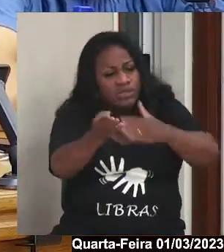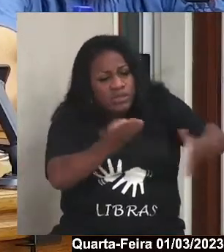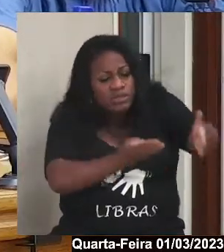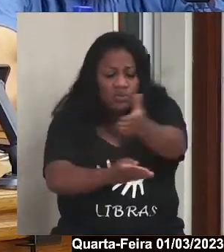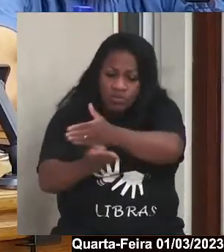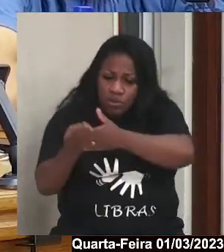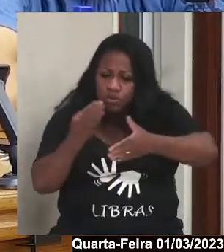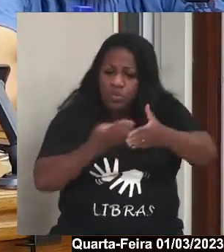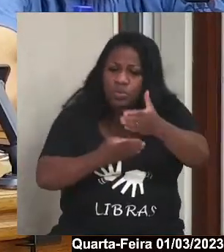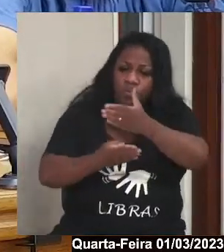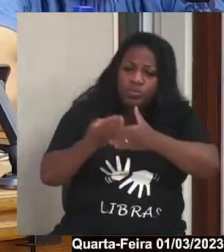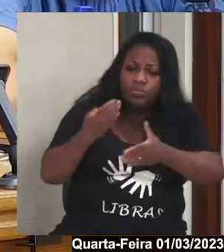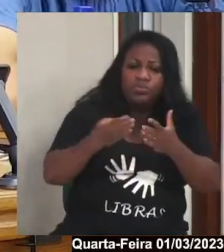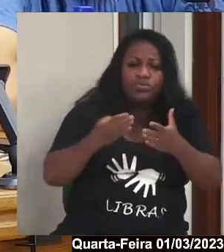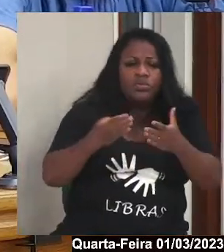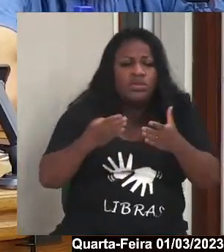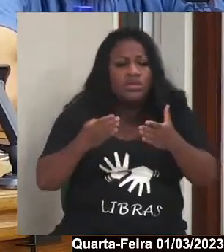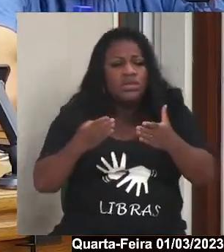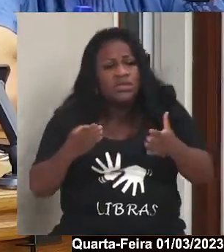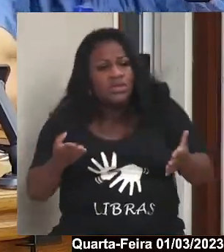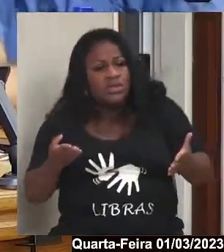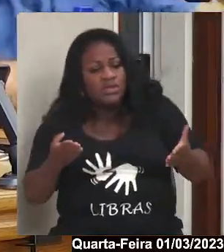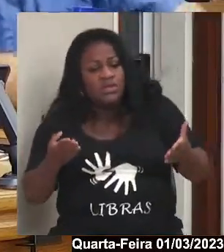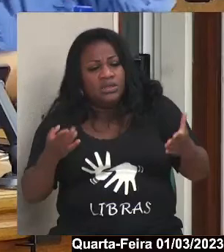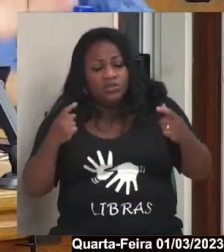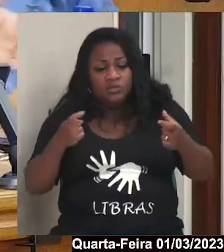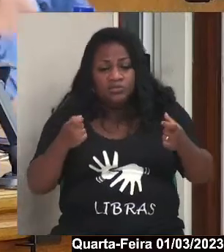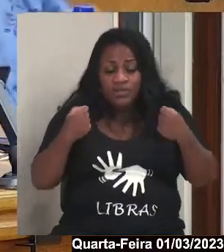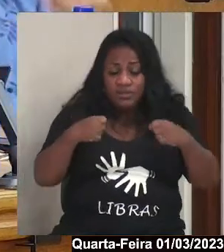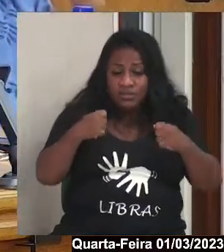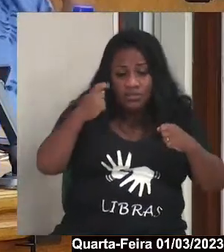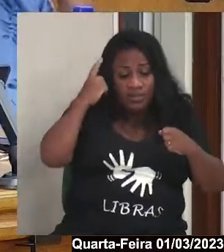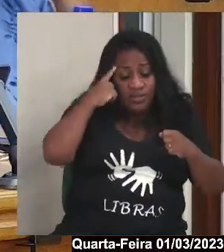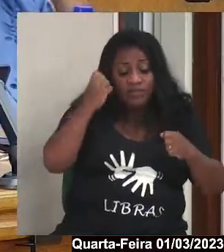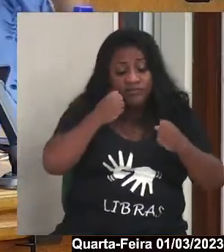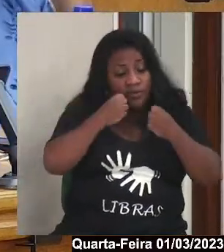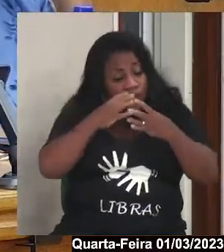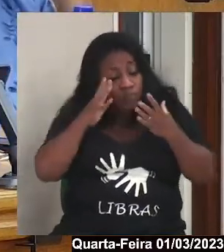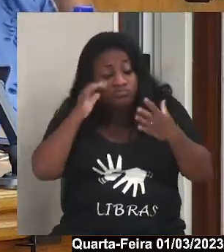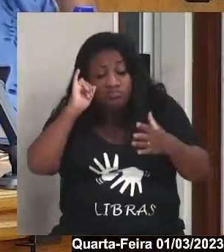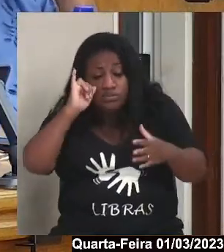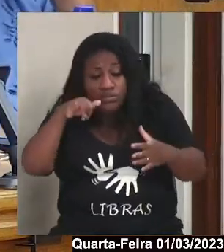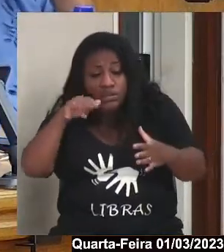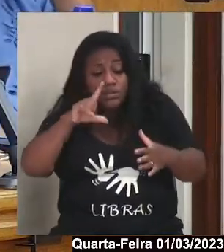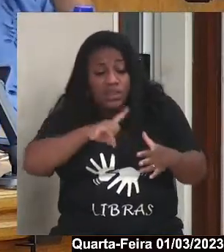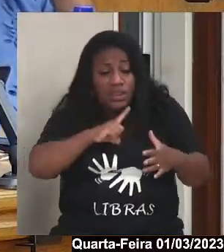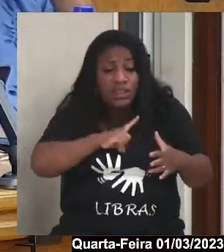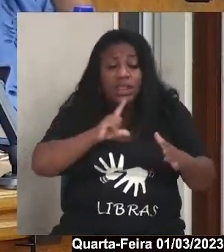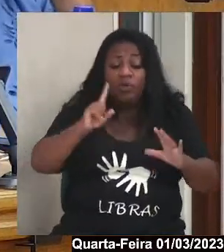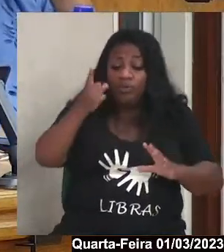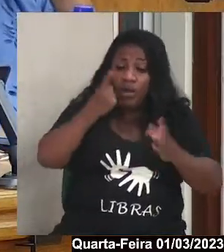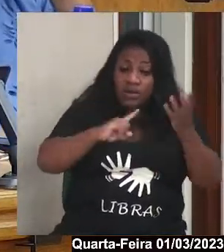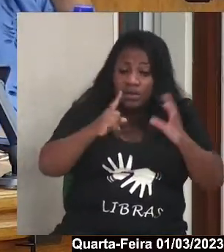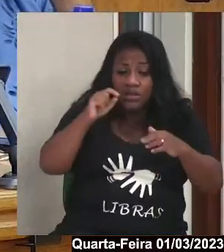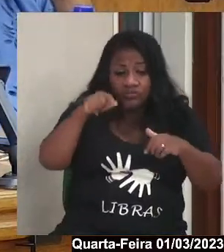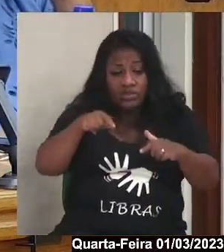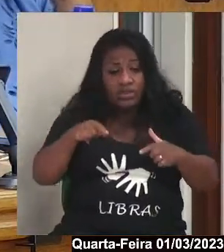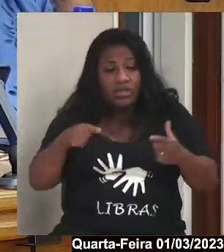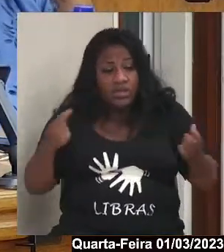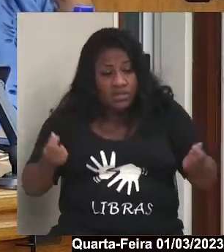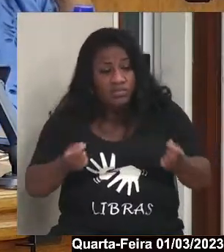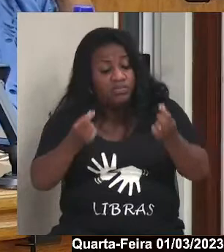a sua família naquele momento? Será que todas as pessoas que foram vender água, foram vender alguma coisa que estava ali, estavam bem